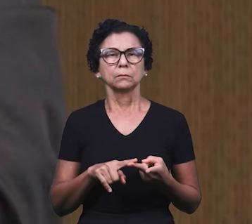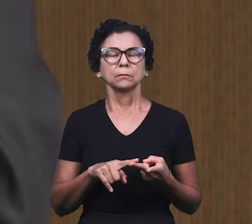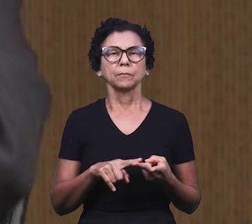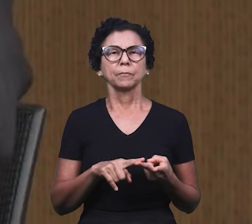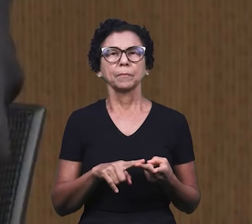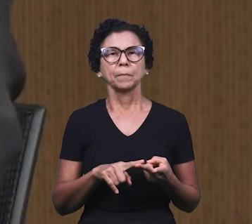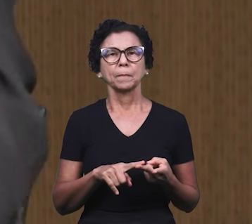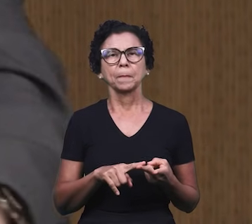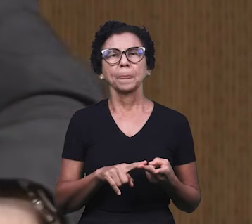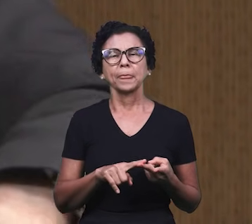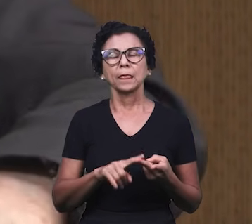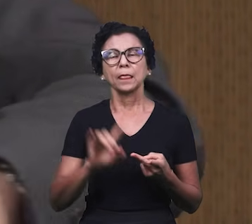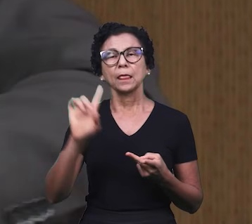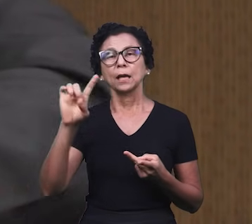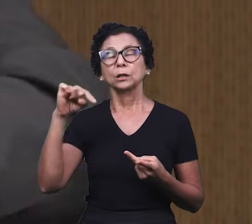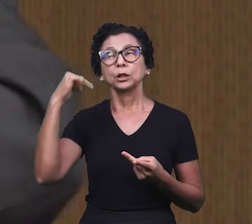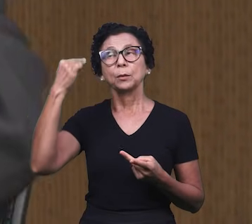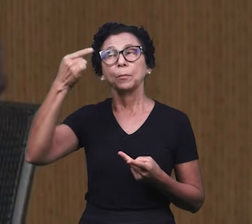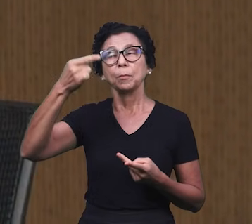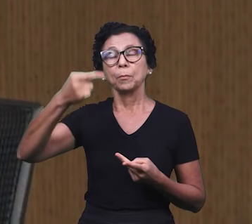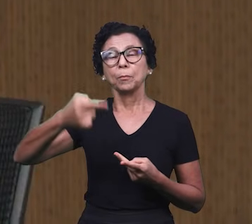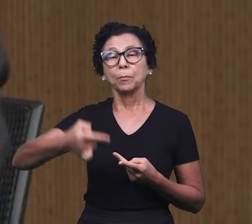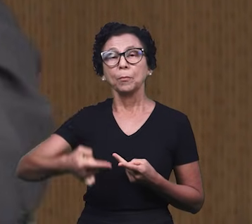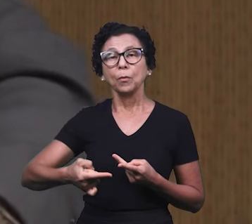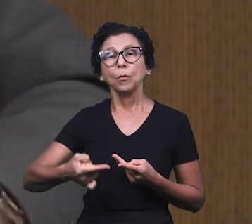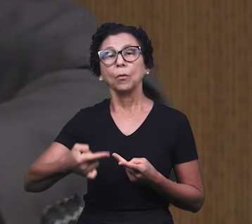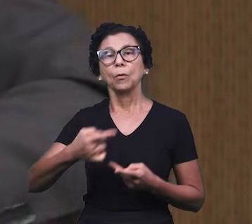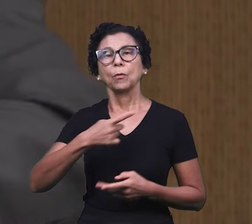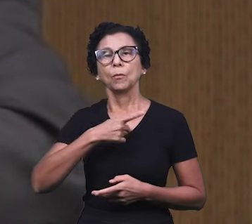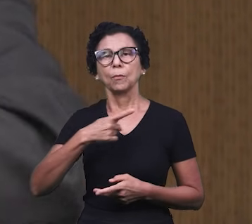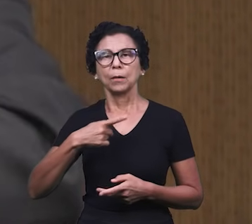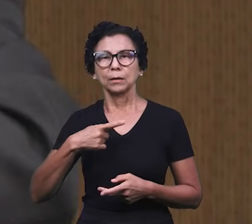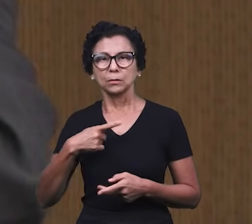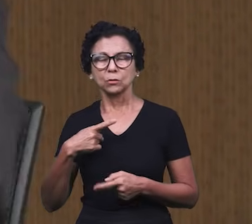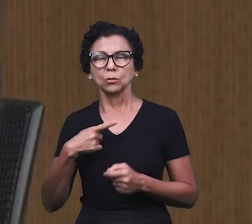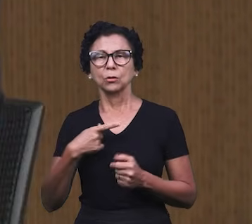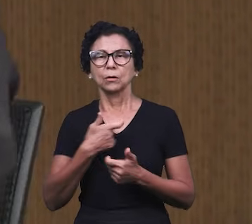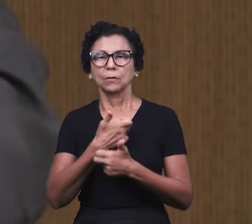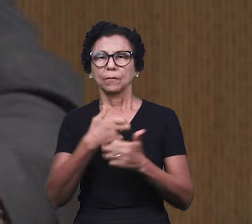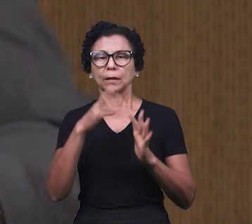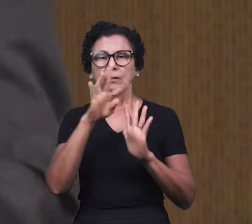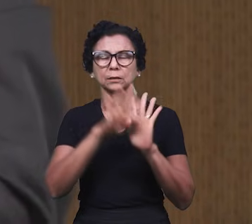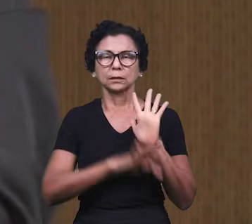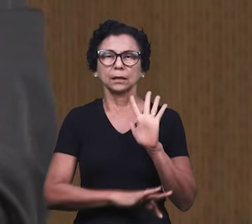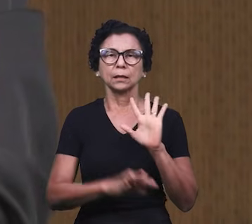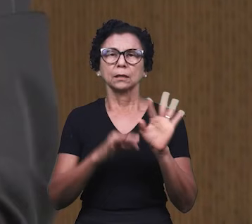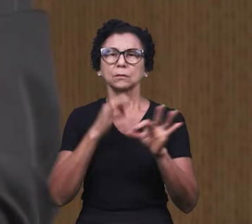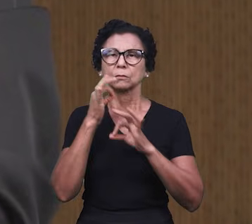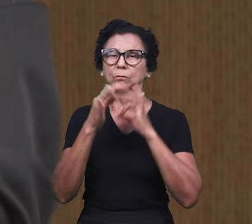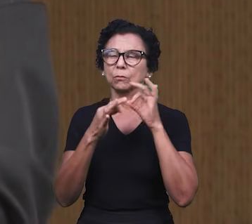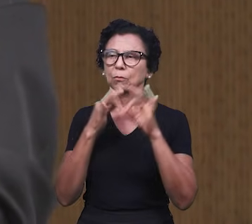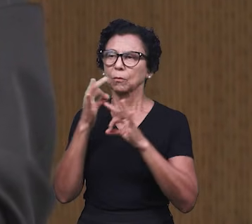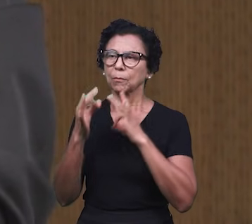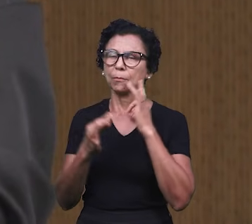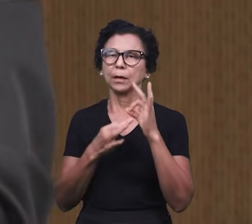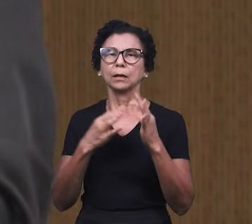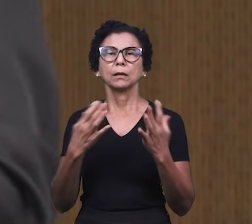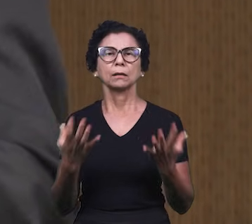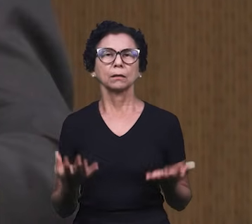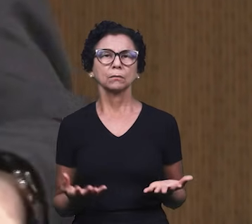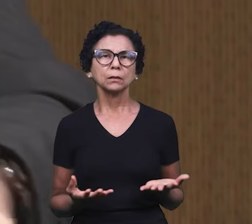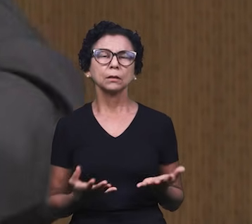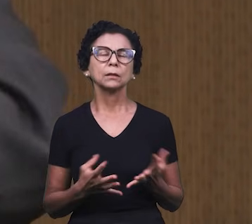madrugada. Depois o pós-madrugada, que os pastores comentam os textos, o pastor Fernando participa muito ali da madrugada.